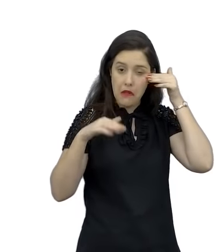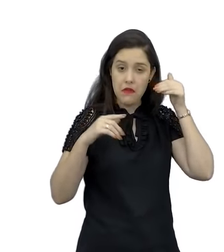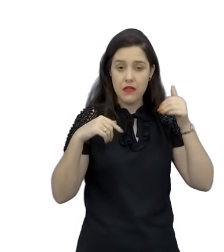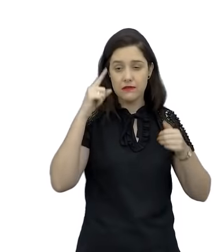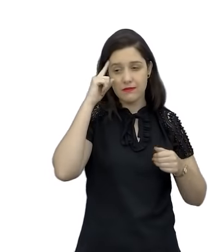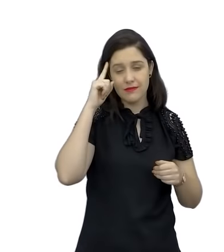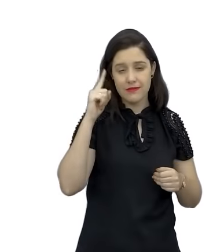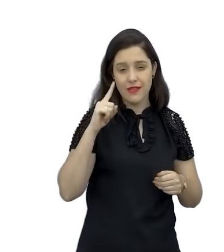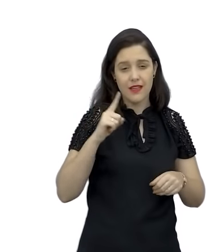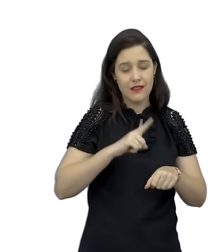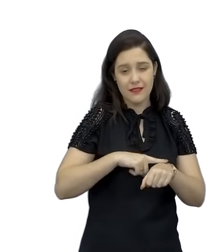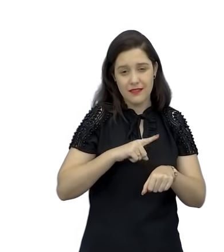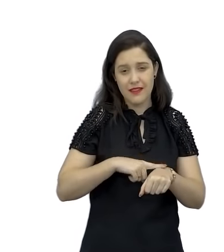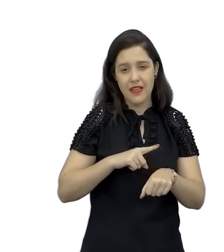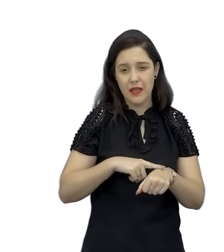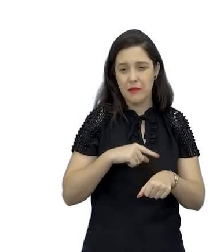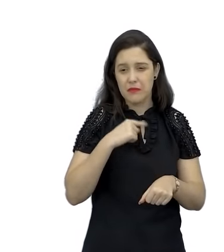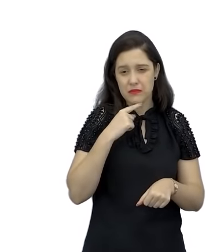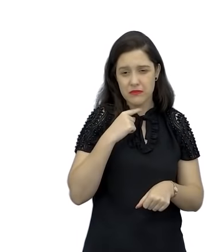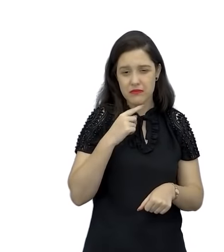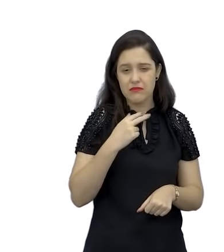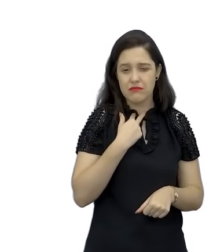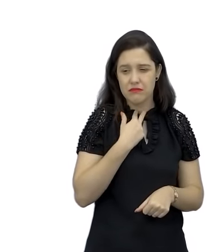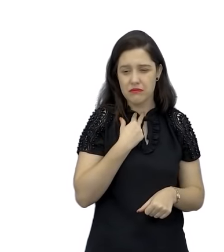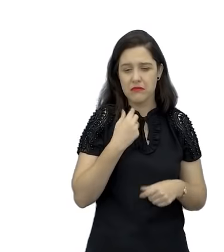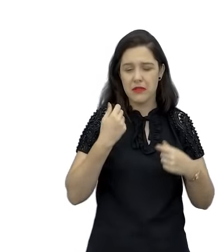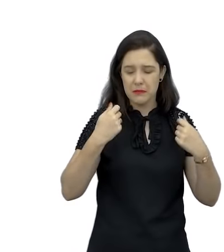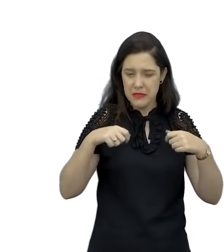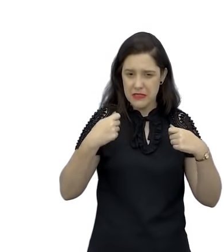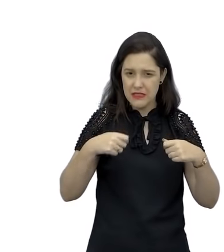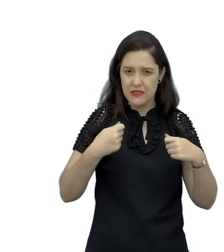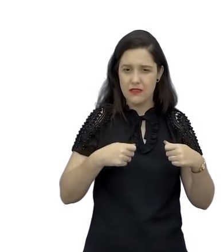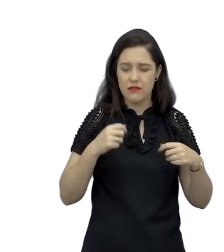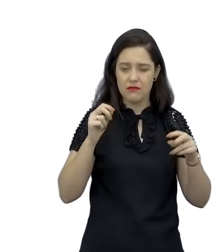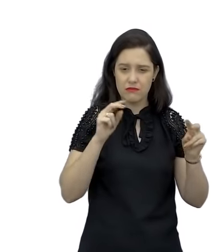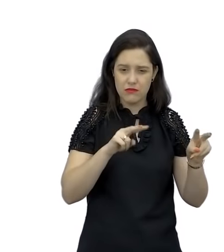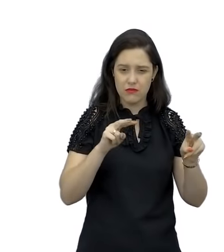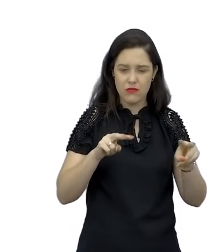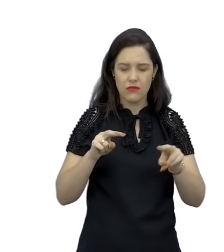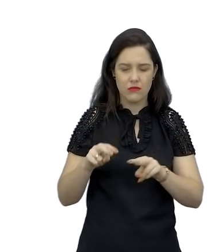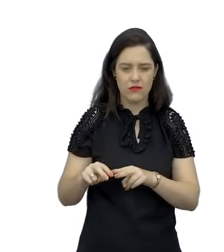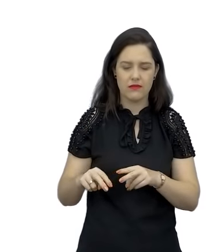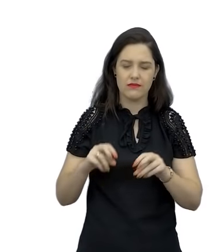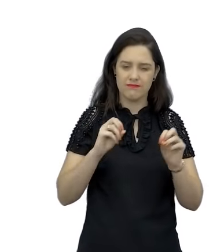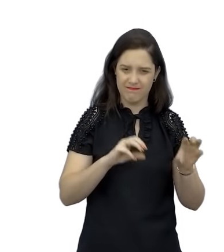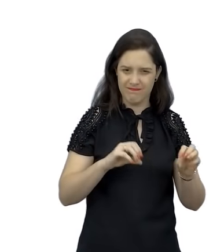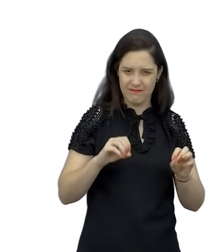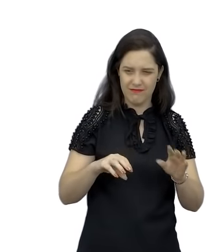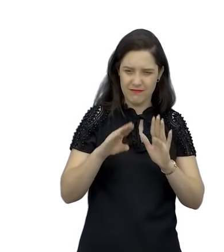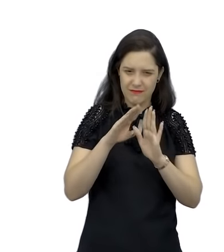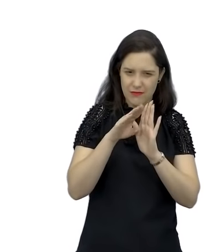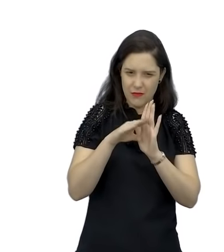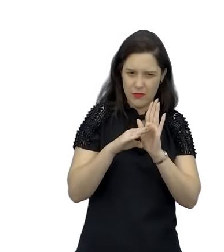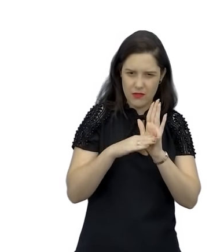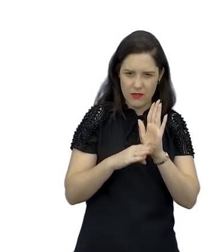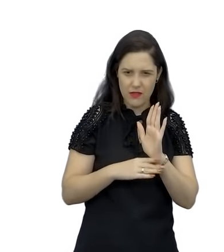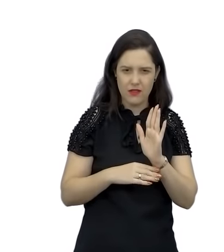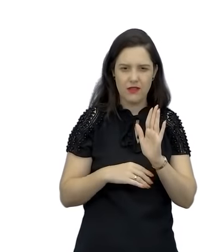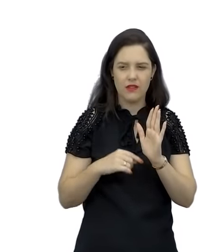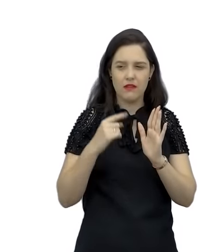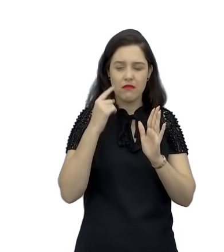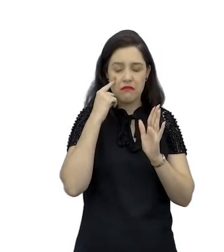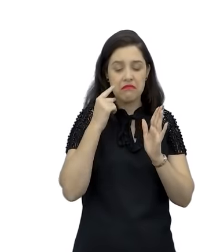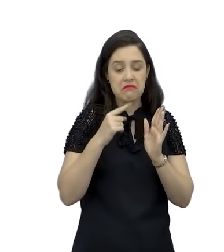o tempo do mundo, né? Que a gente precisa também olhar, né, fazer um cronograma, olhar os nossos tempos.